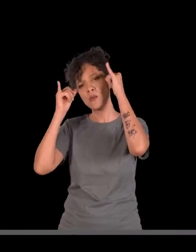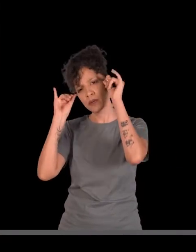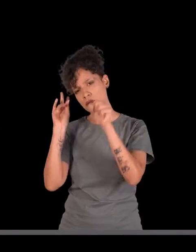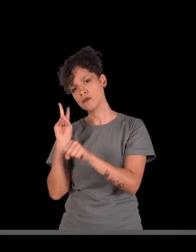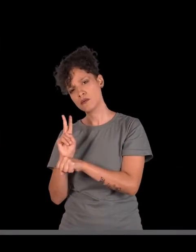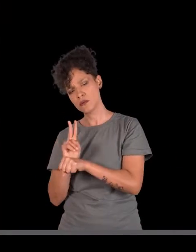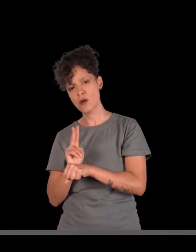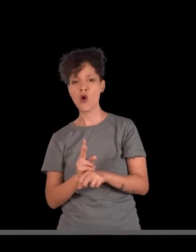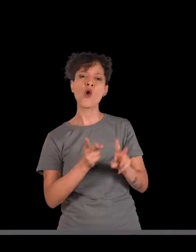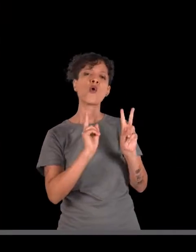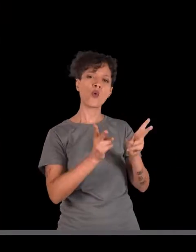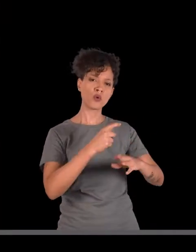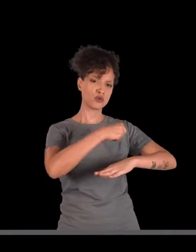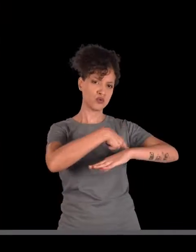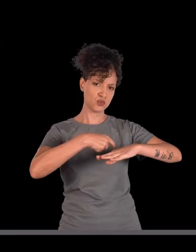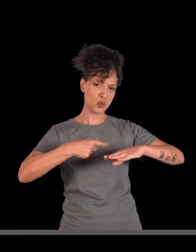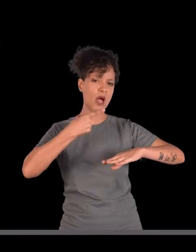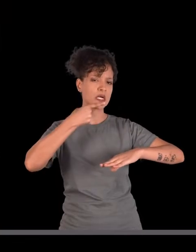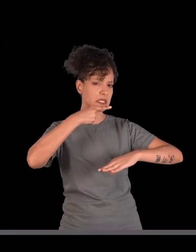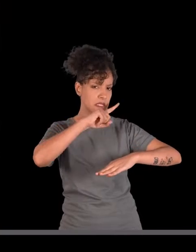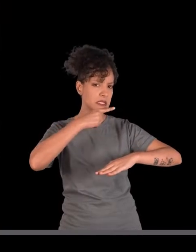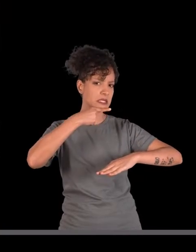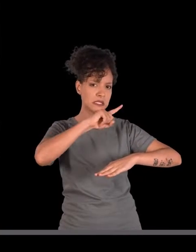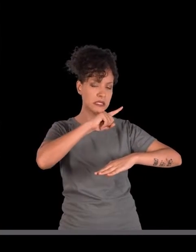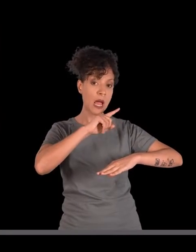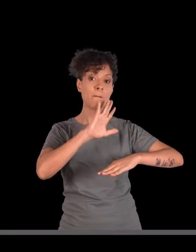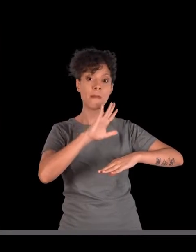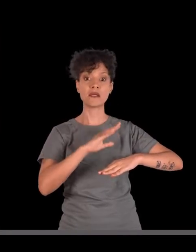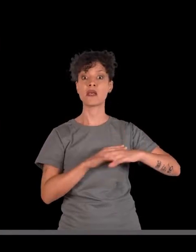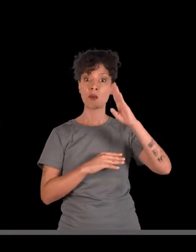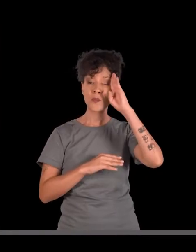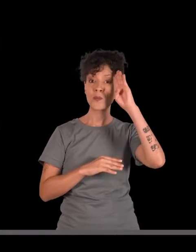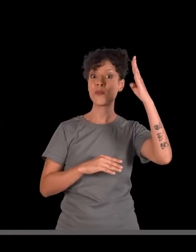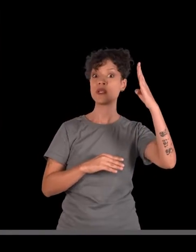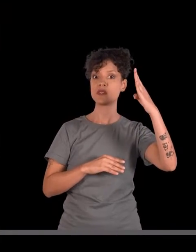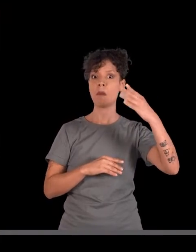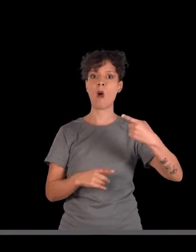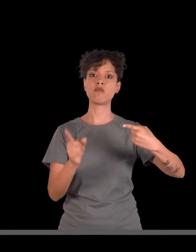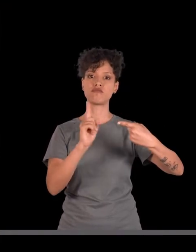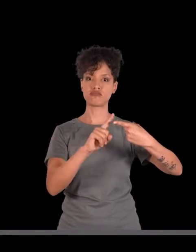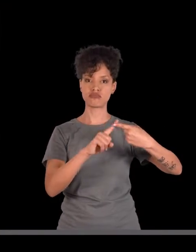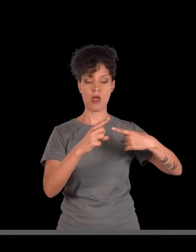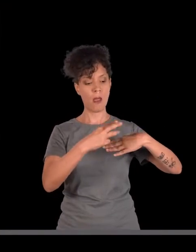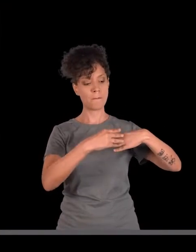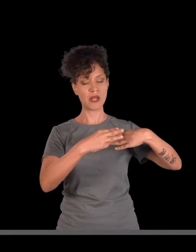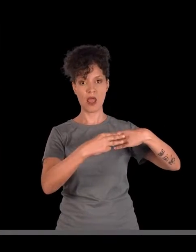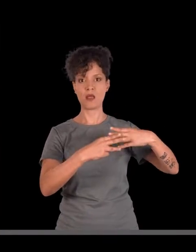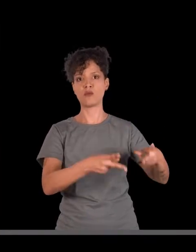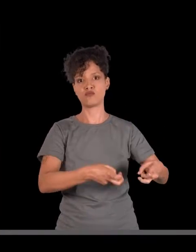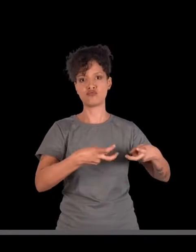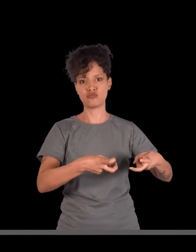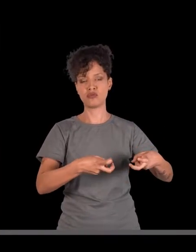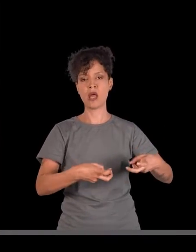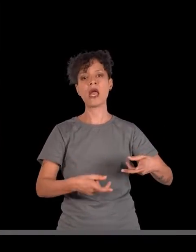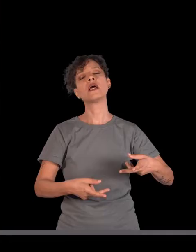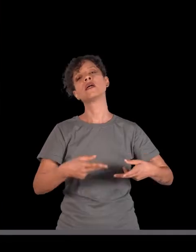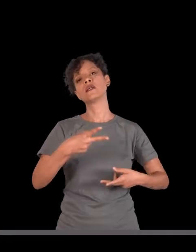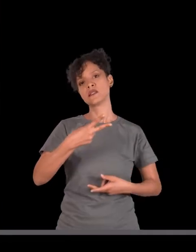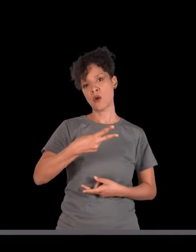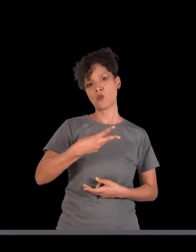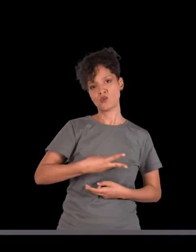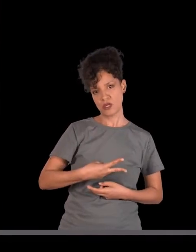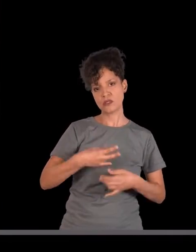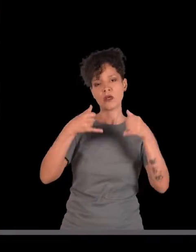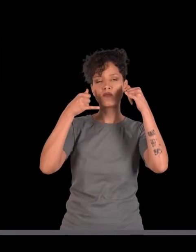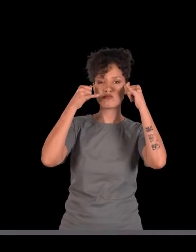que a agricultura da cana-de-açúcar não existia, mas digamos que se tornaram secundárias diante da mineração. Tudo